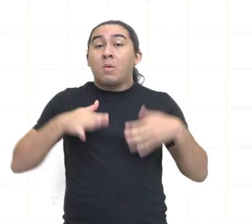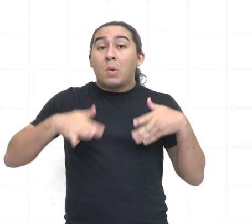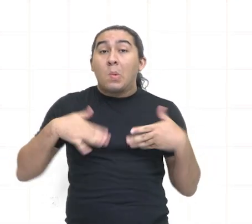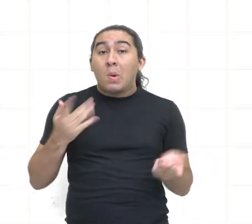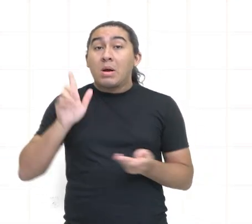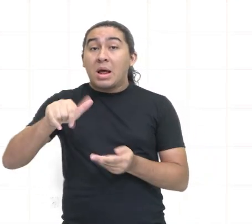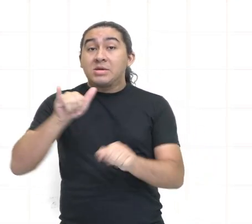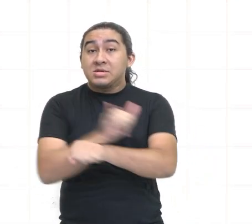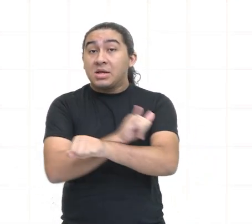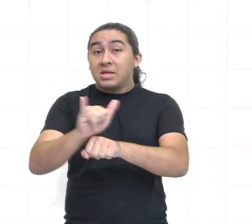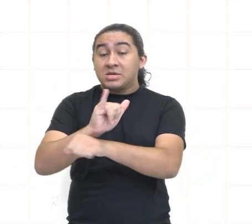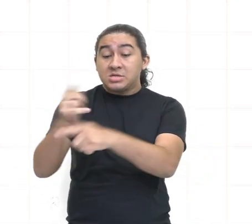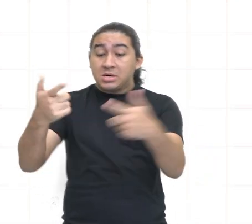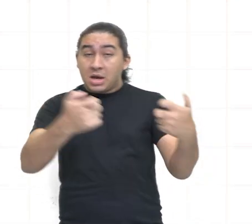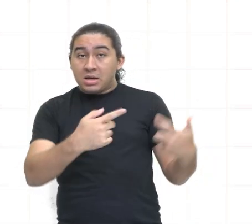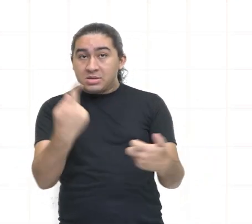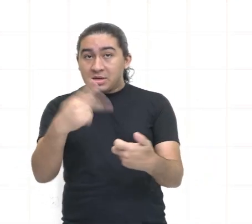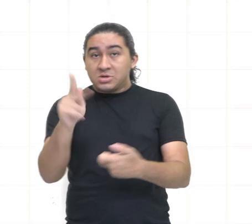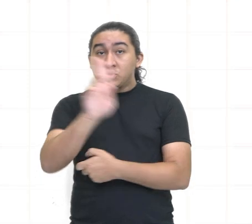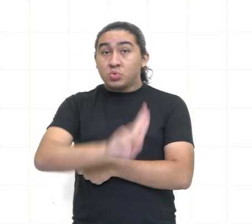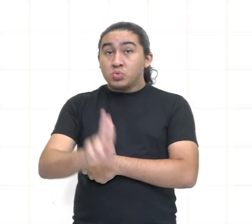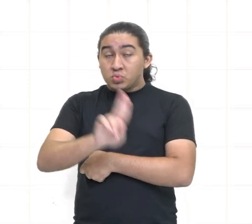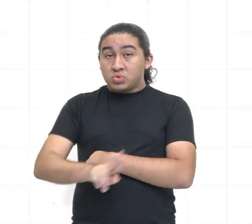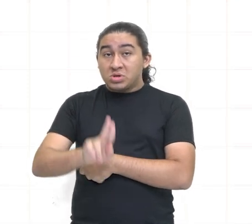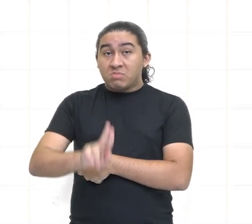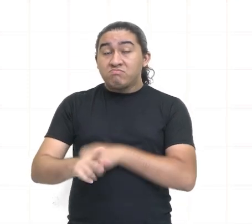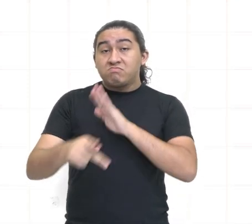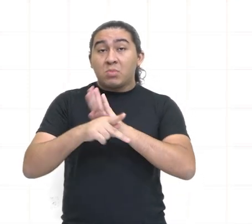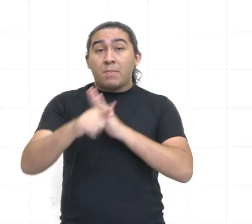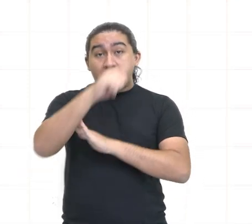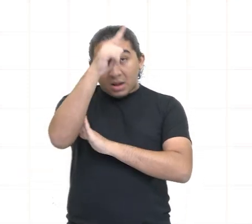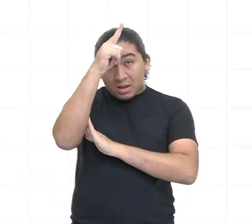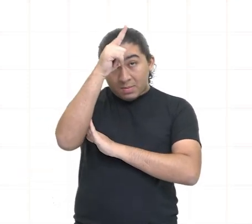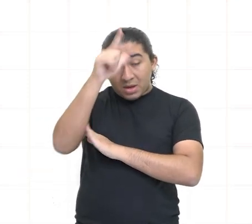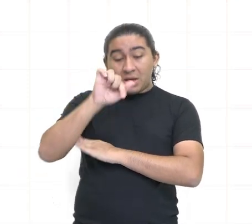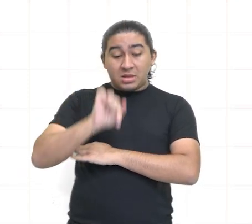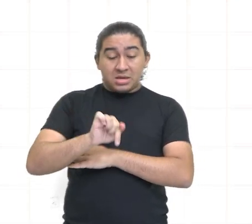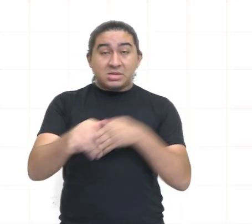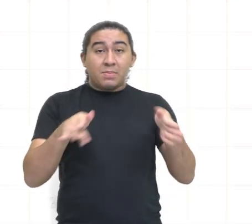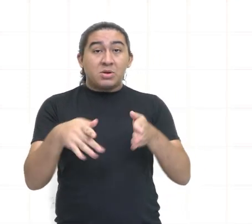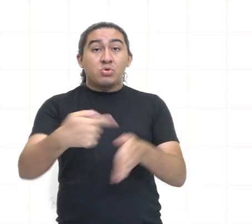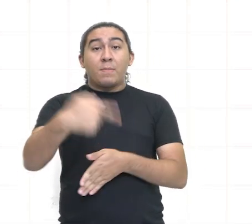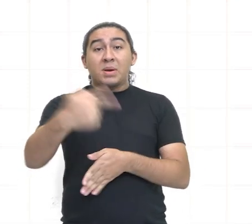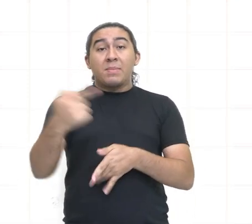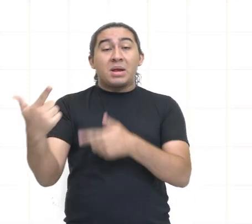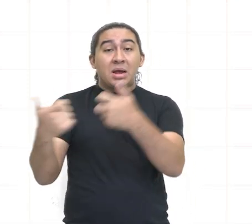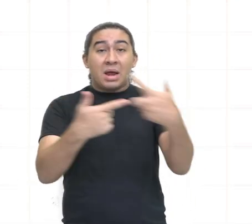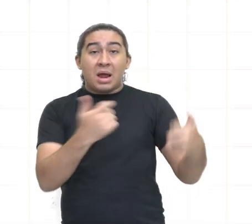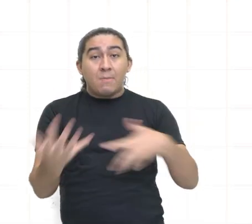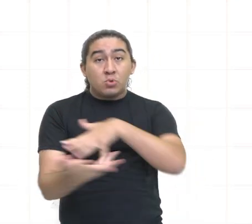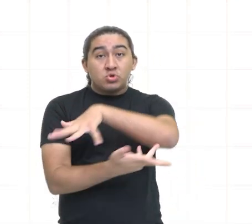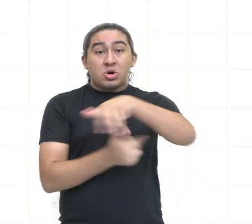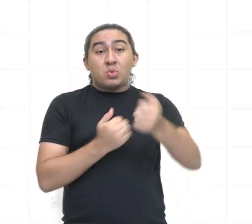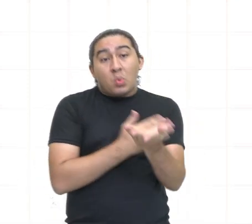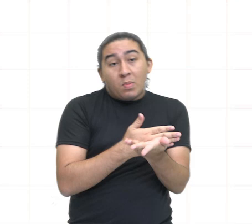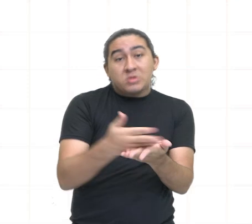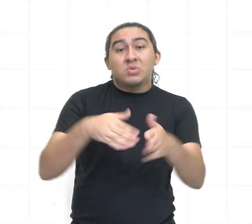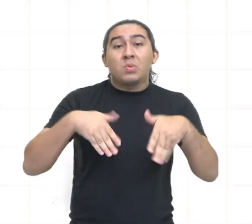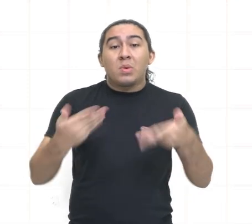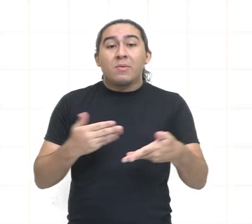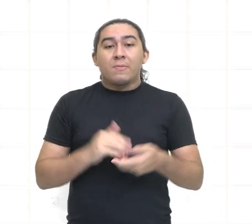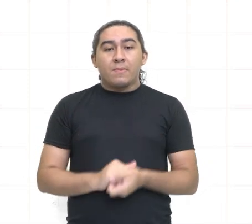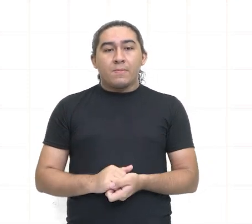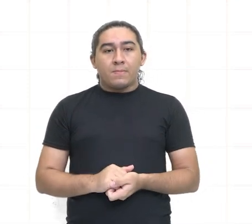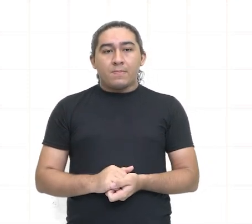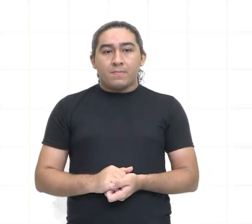era a tática de guerra utilizada pela Alemanha na Primeira Guerra Mundial, no início da guerra? Gente, isso